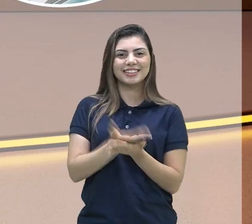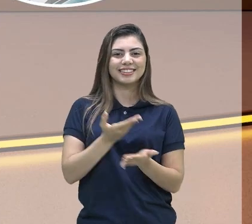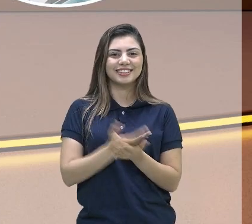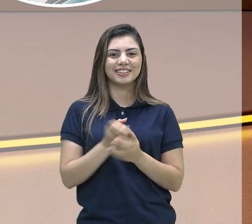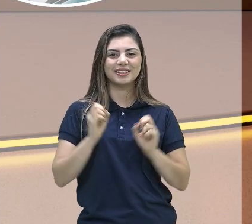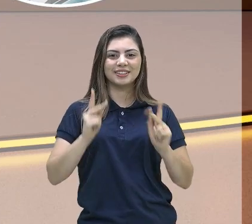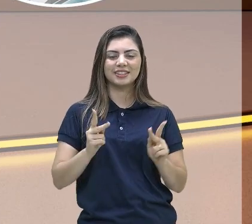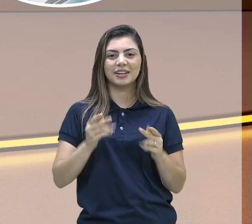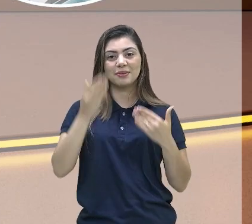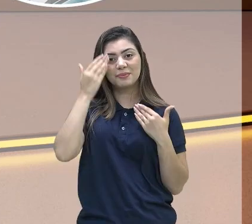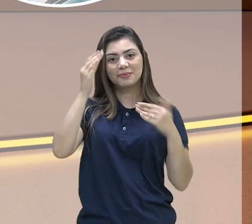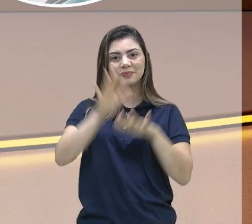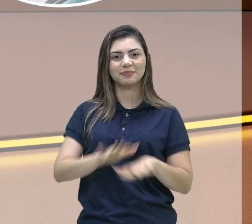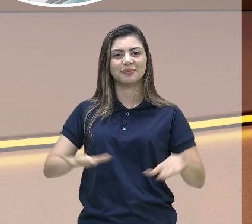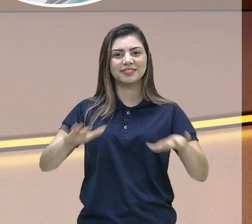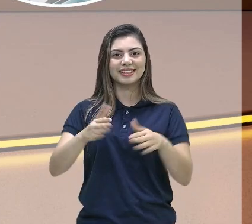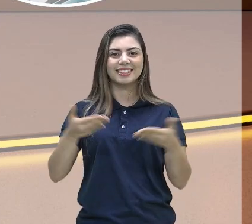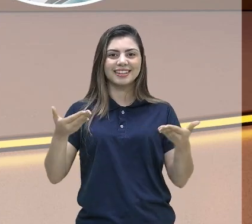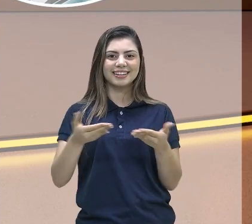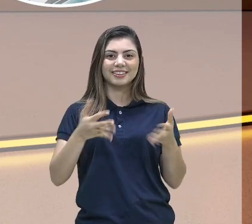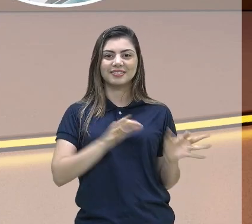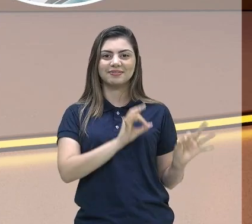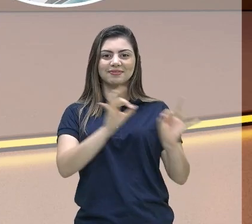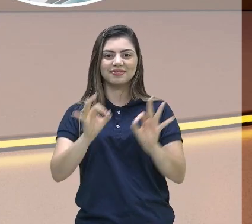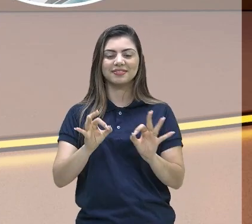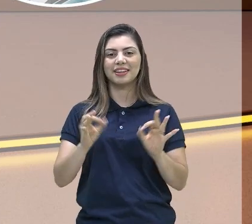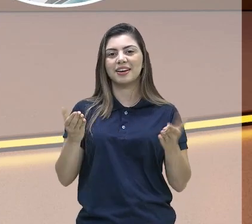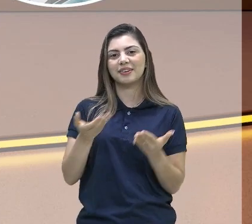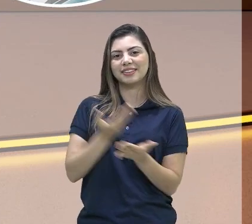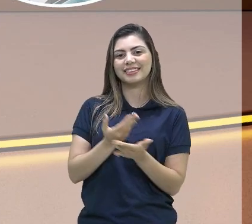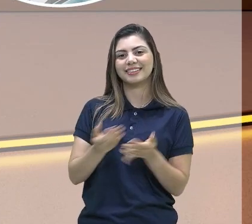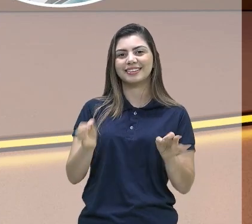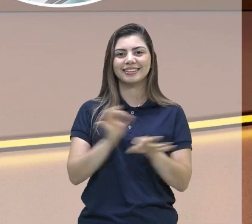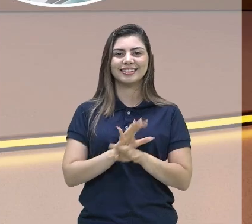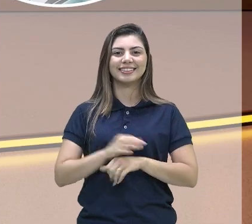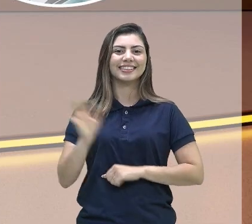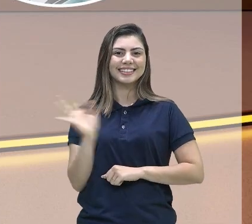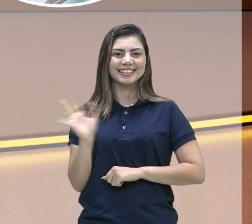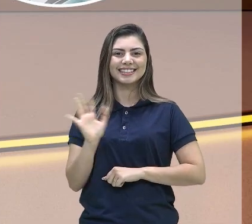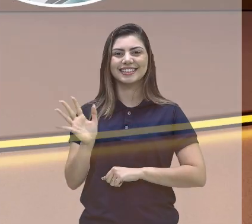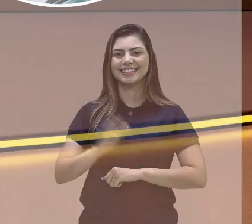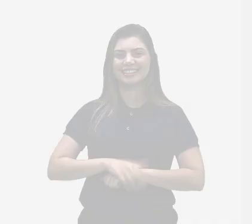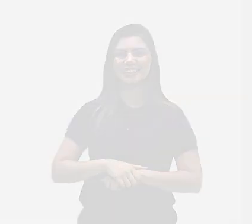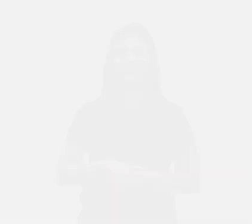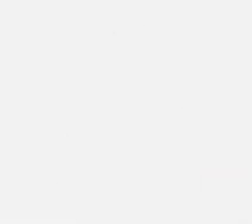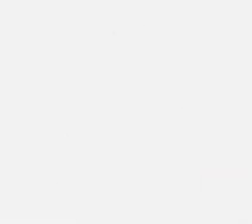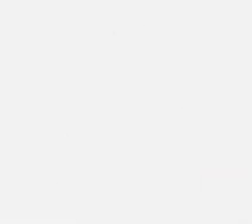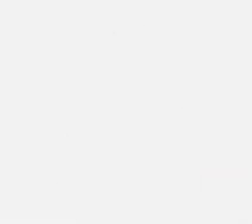ok? Quero agradecer a participação de todos, fico por aqui e até uma próxima aula.